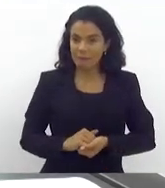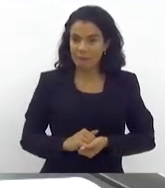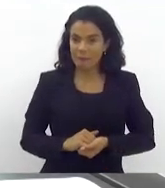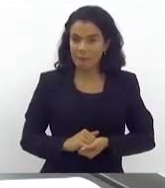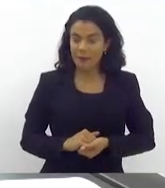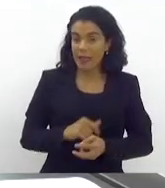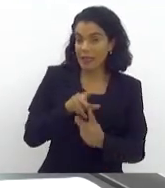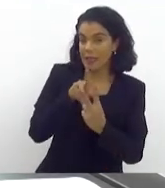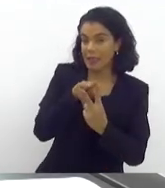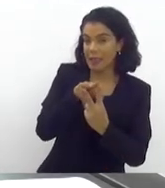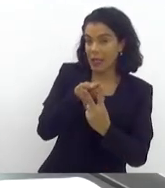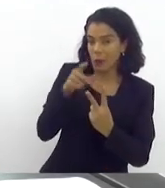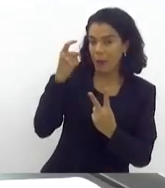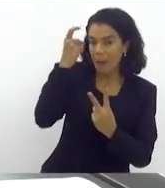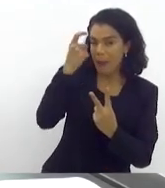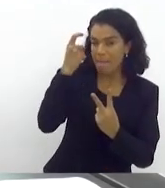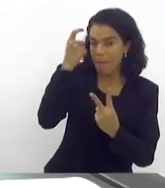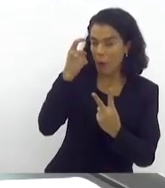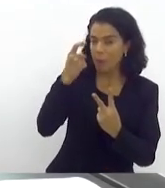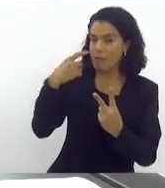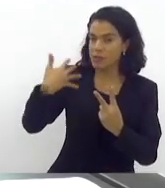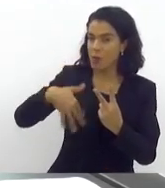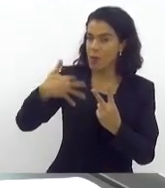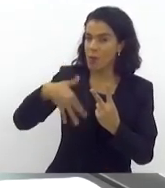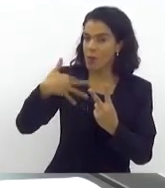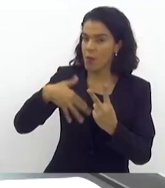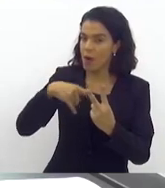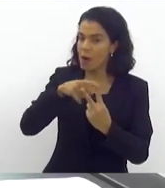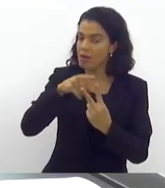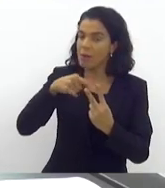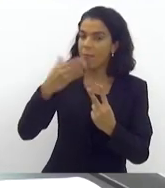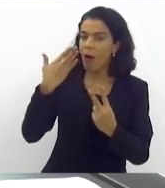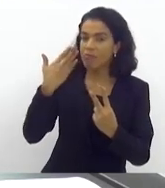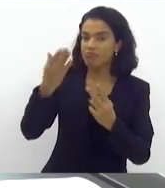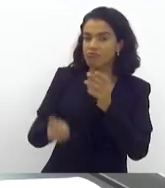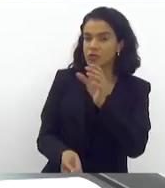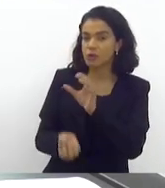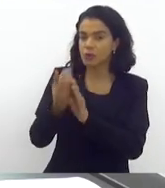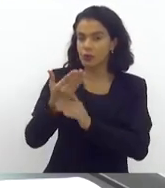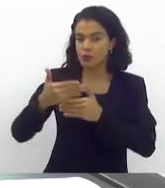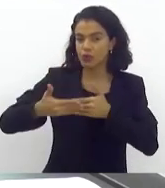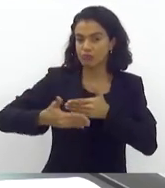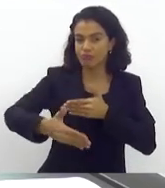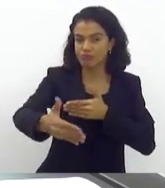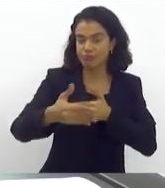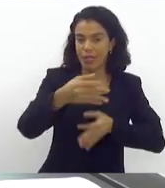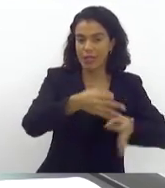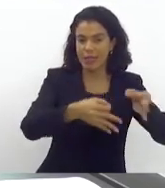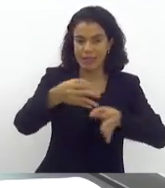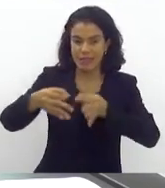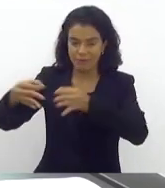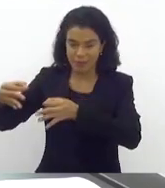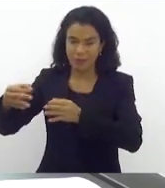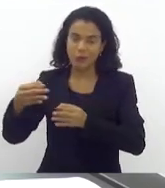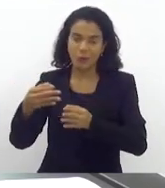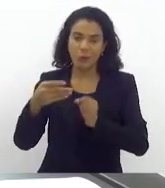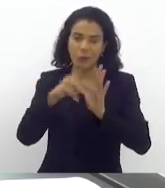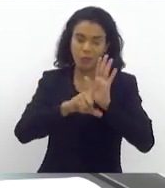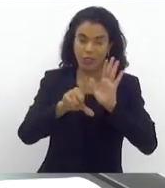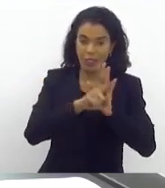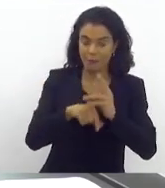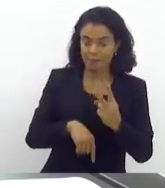Tem duas preocupações que queria partilhar, que podem aparecer ao longo da tramitação do projeto, mas que não podia deixar de